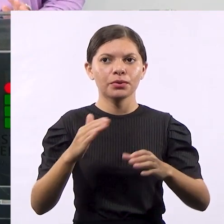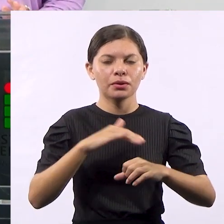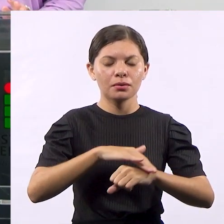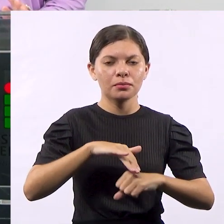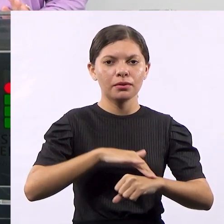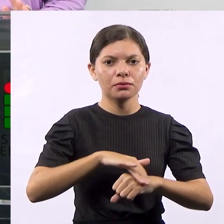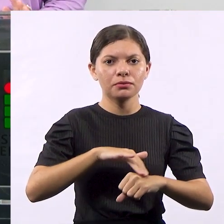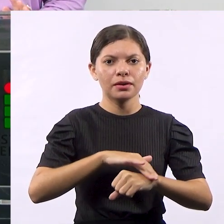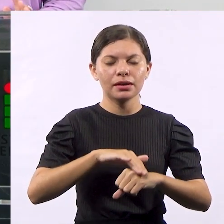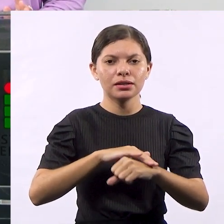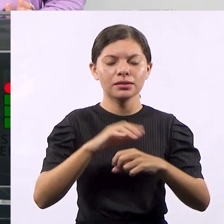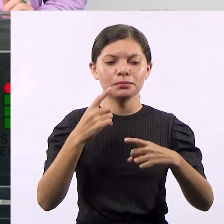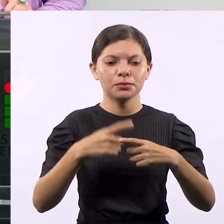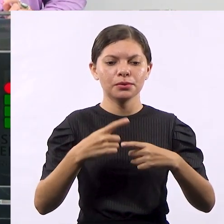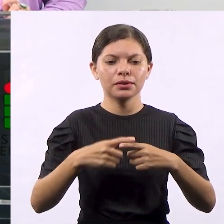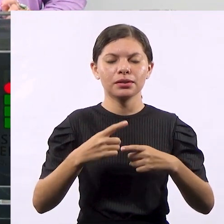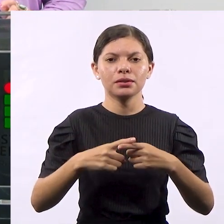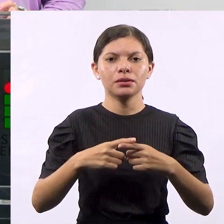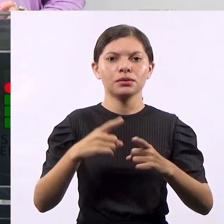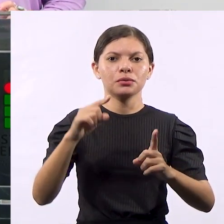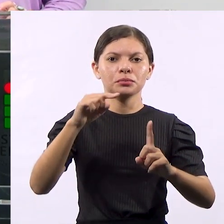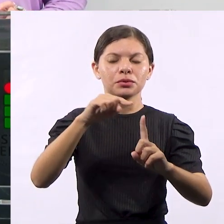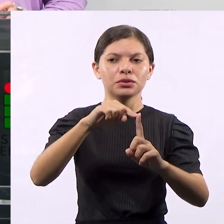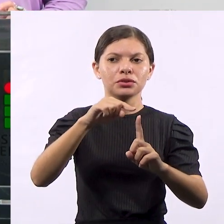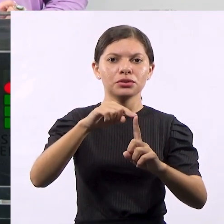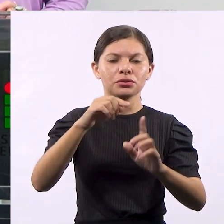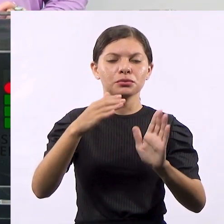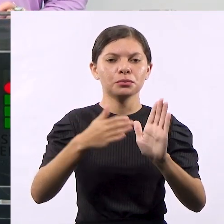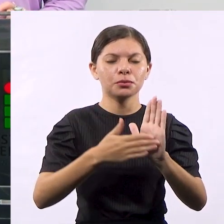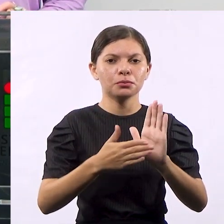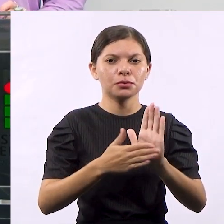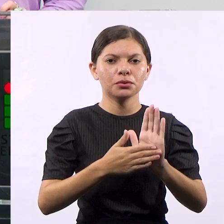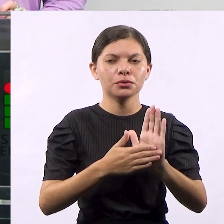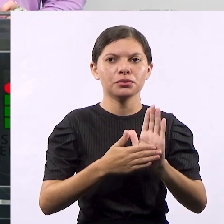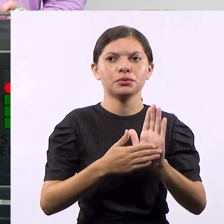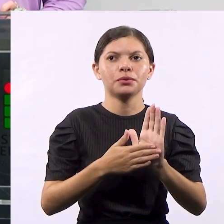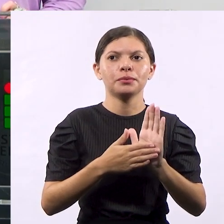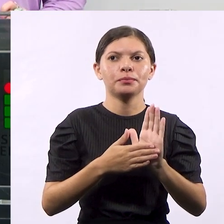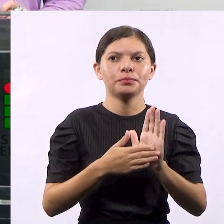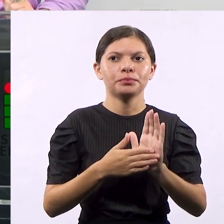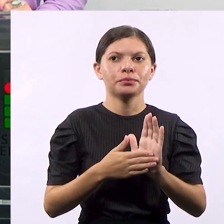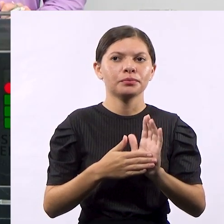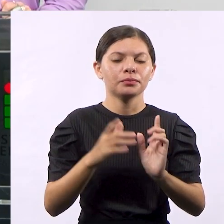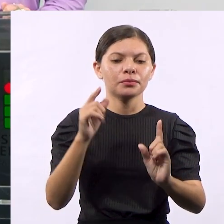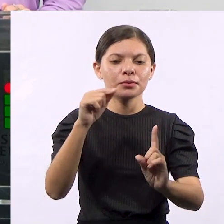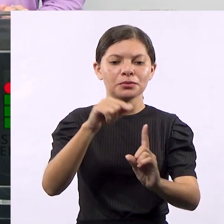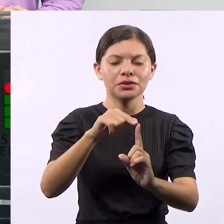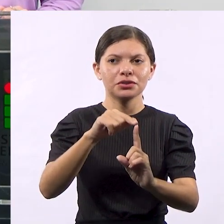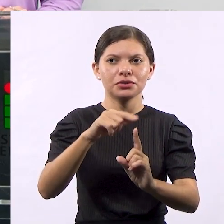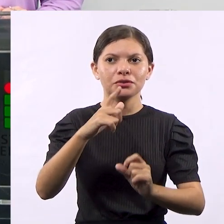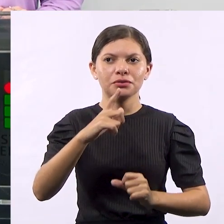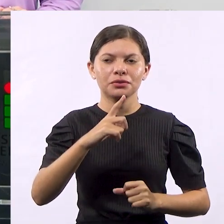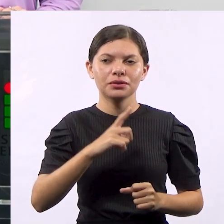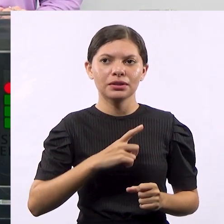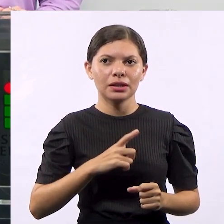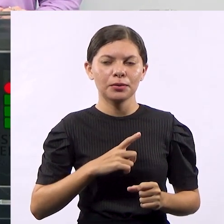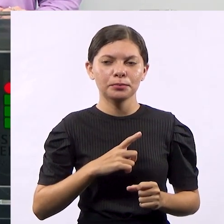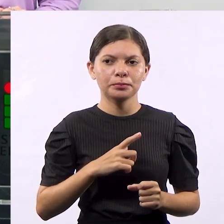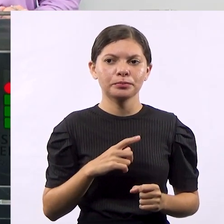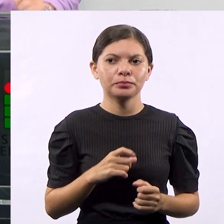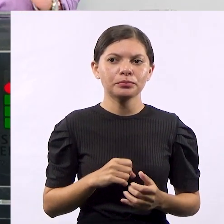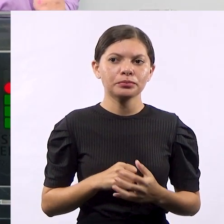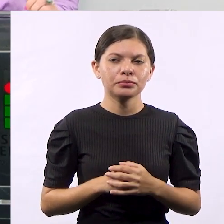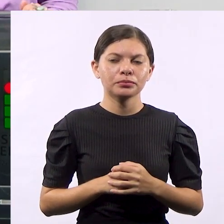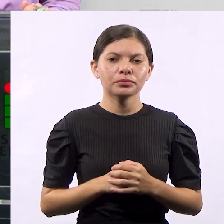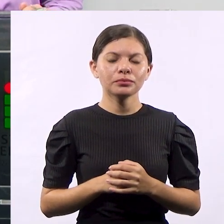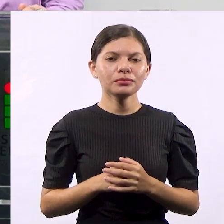vocês devem dar aí para essa conversa, para que esses objetivos propostos para o eixo 1, para que esses objetivos sejam atingidos.